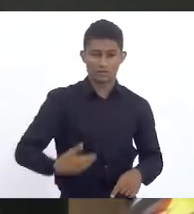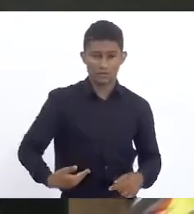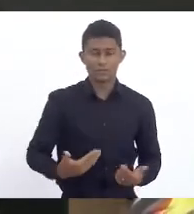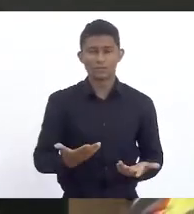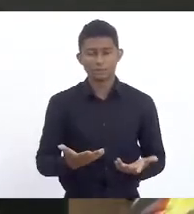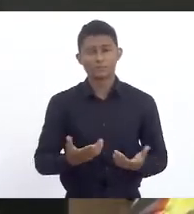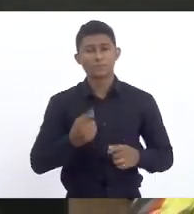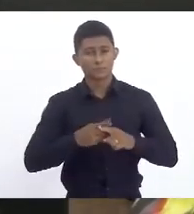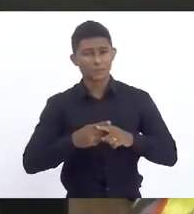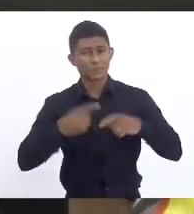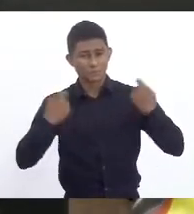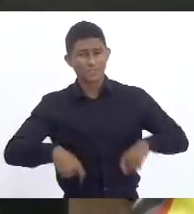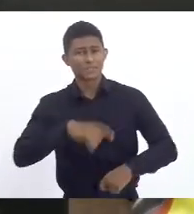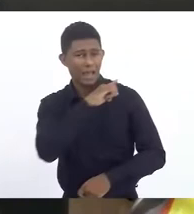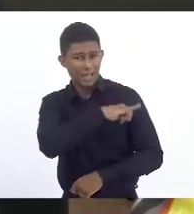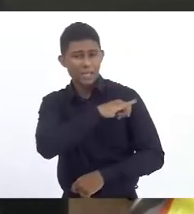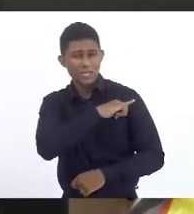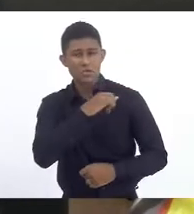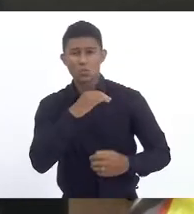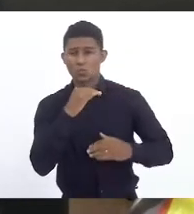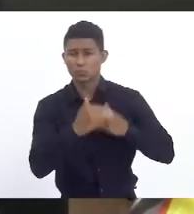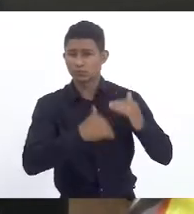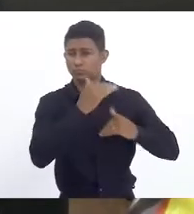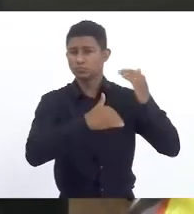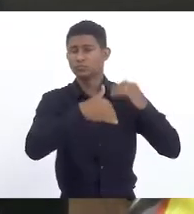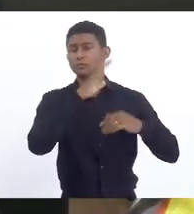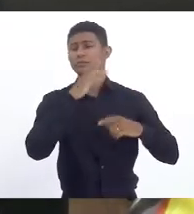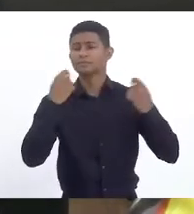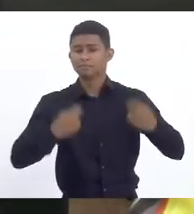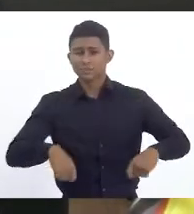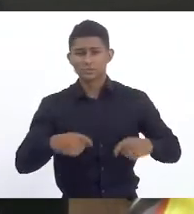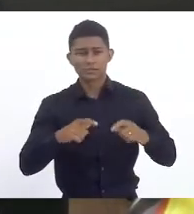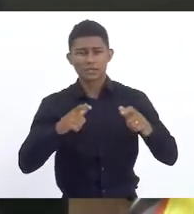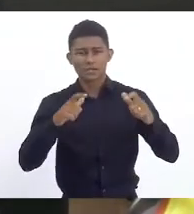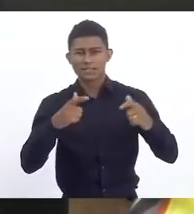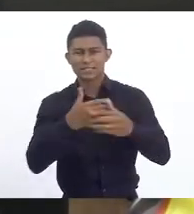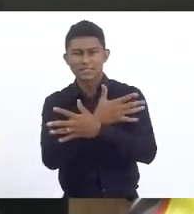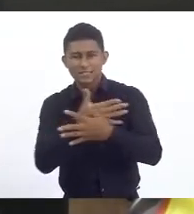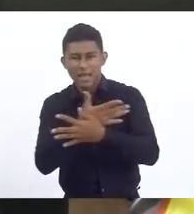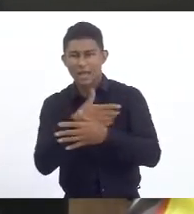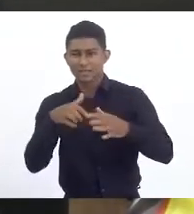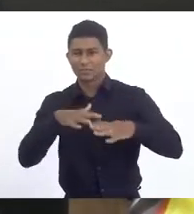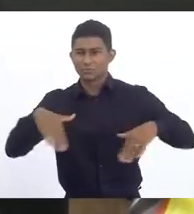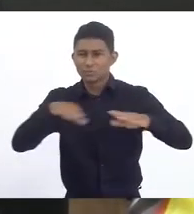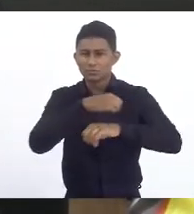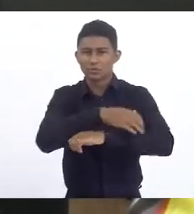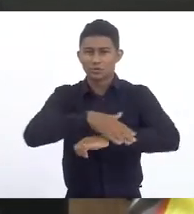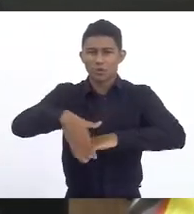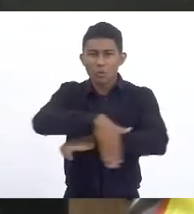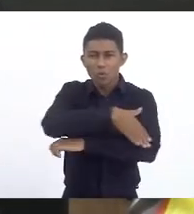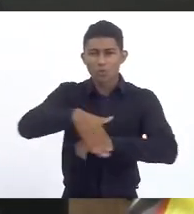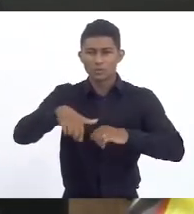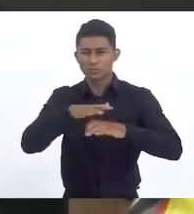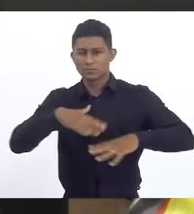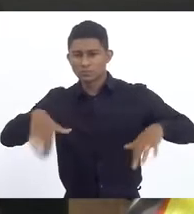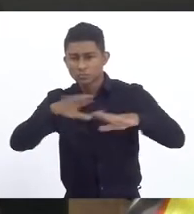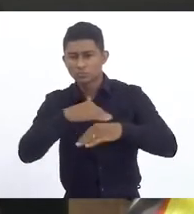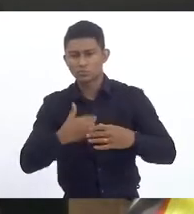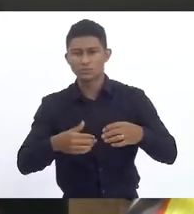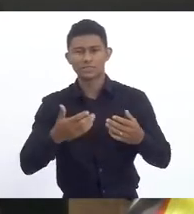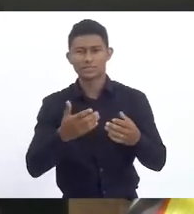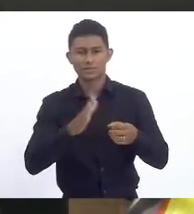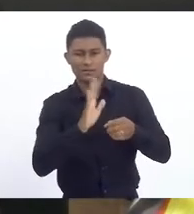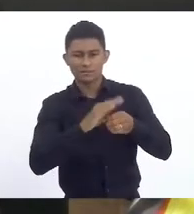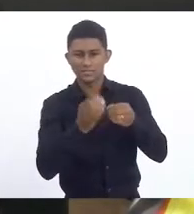desenvolvimento do Rio de Janeiro, né? Seja na parte de mobilidade urbana, seja na parte de rodovias, de saneamento, a gente tem visto aí uma série de